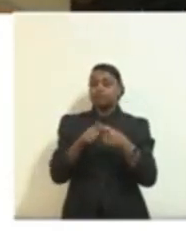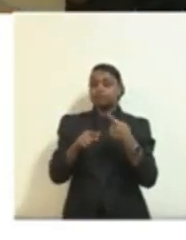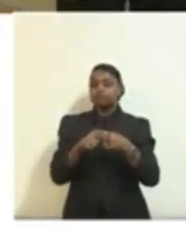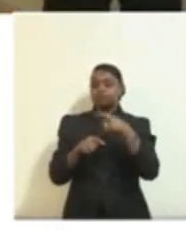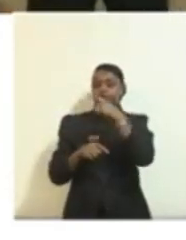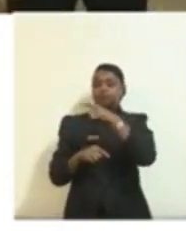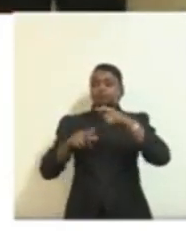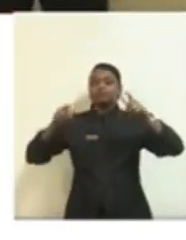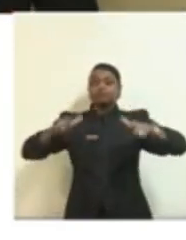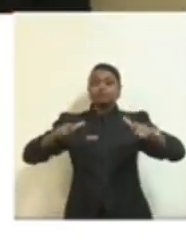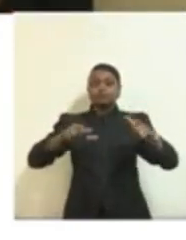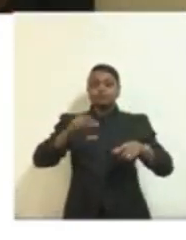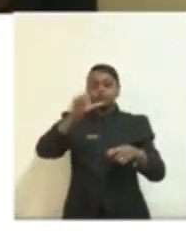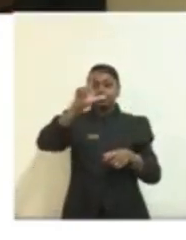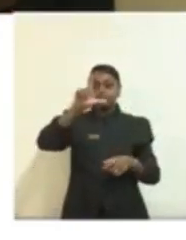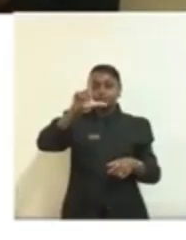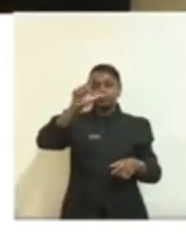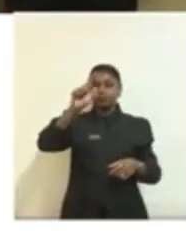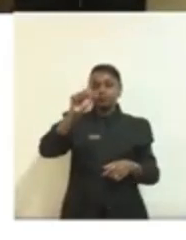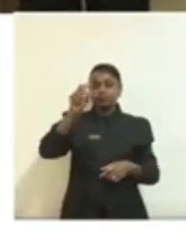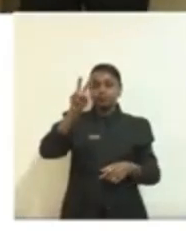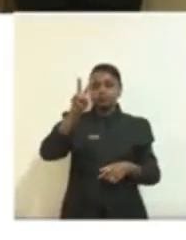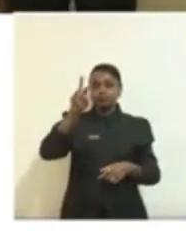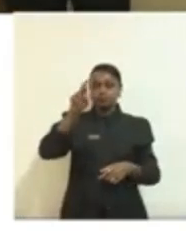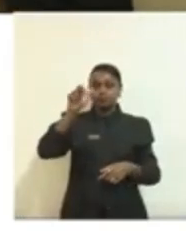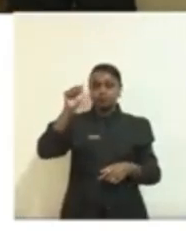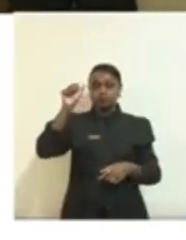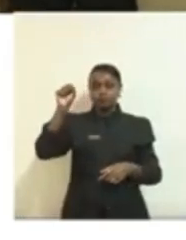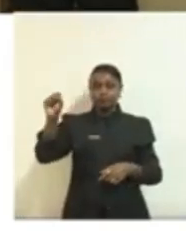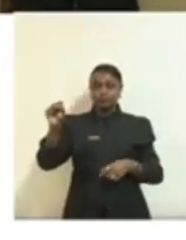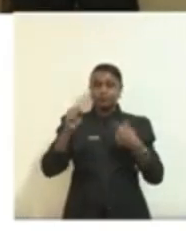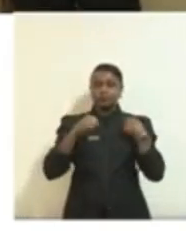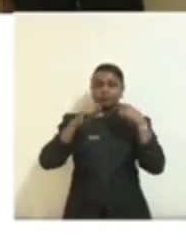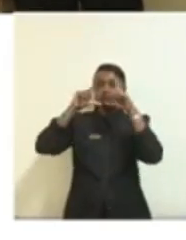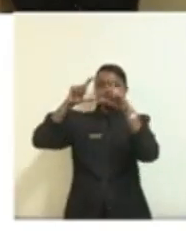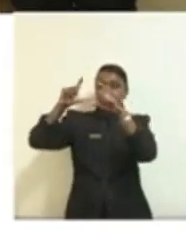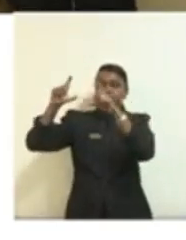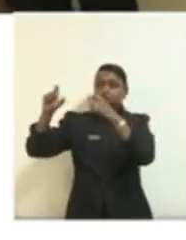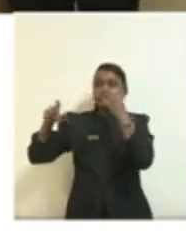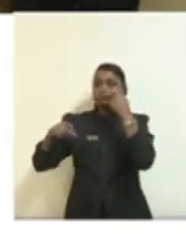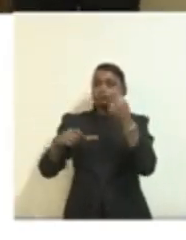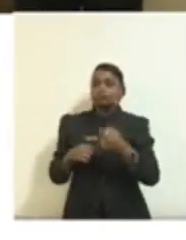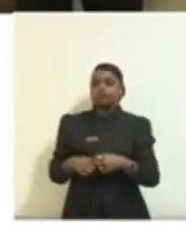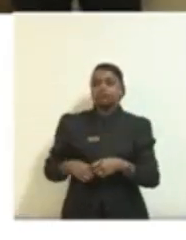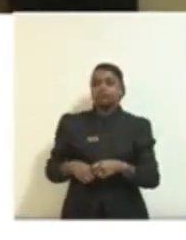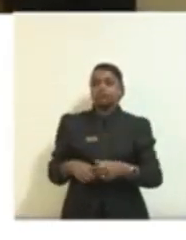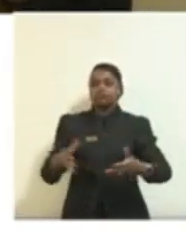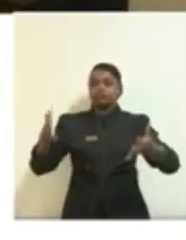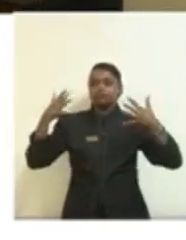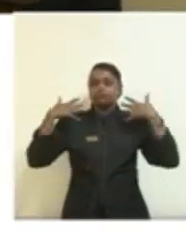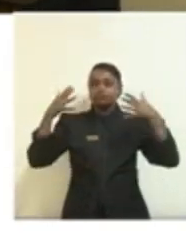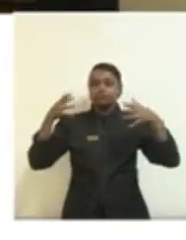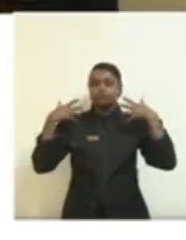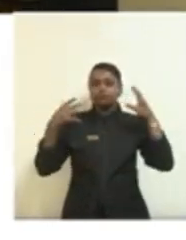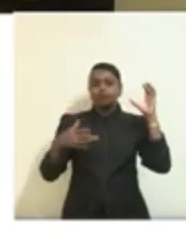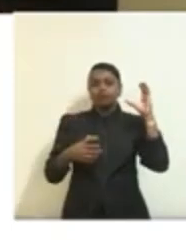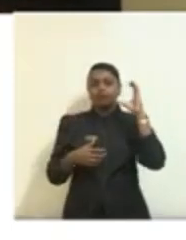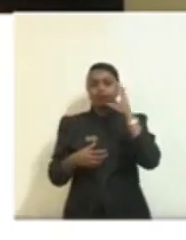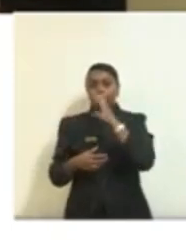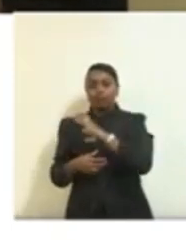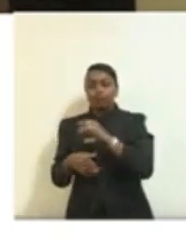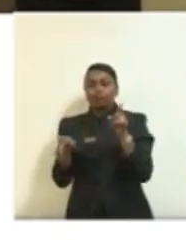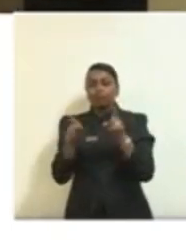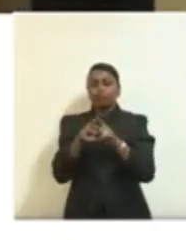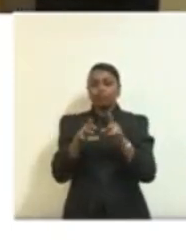do Sul, numa estrada vicinal, parei para tirar foto e senti aquele borrifado, aquele cheiro